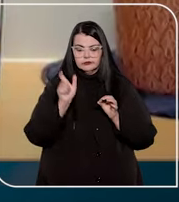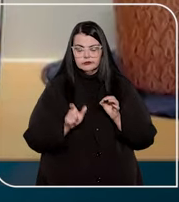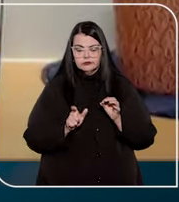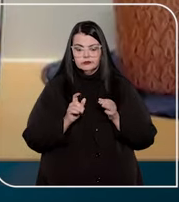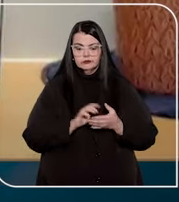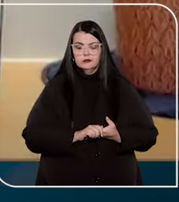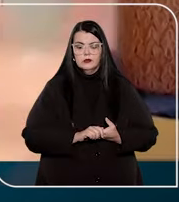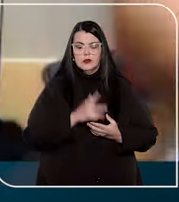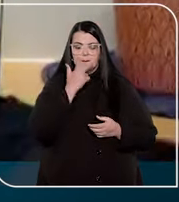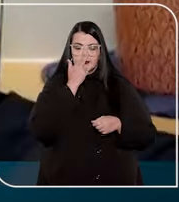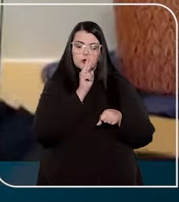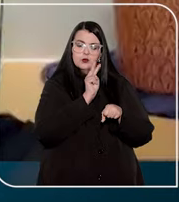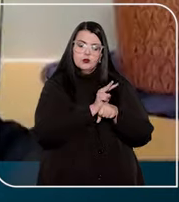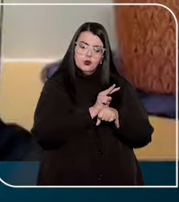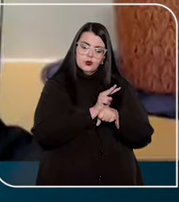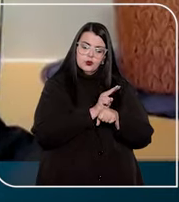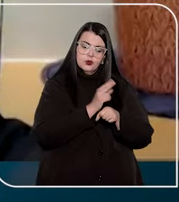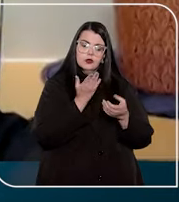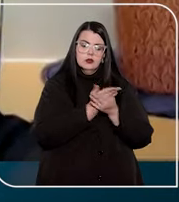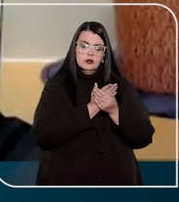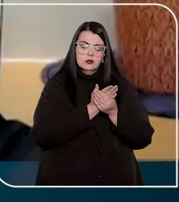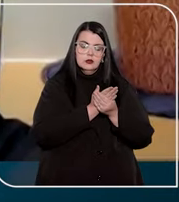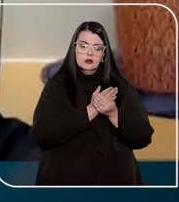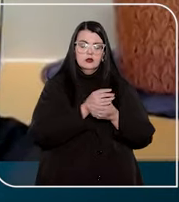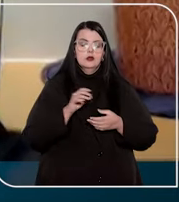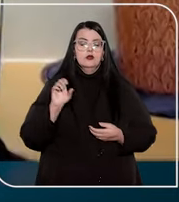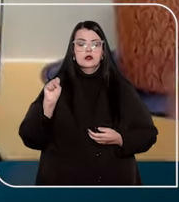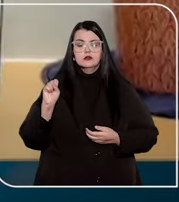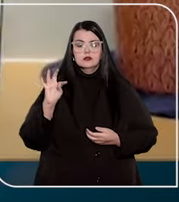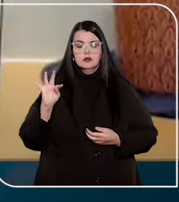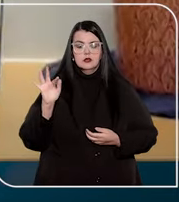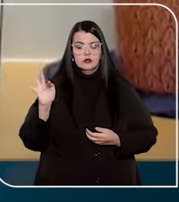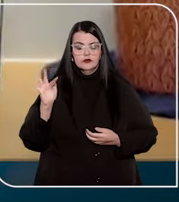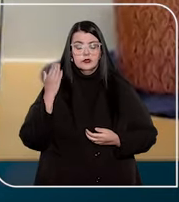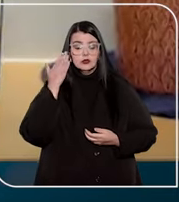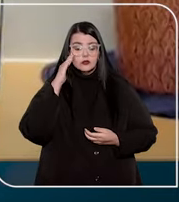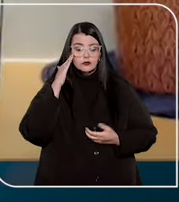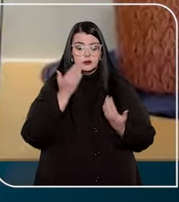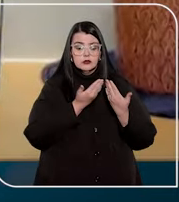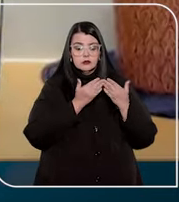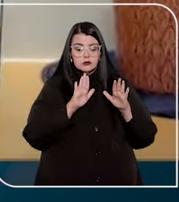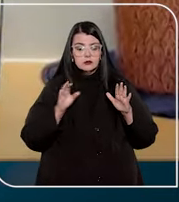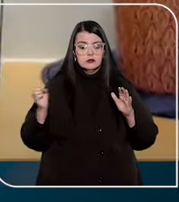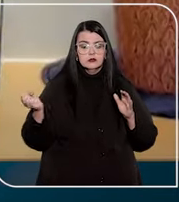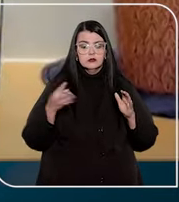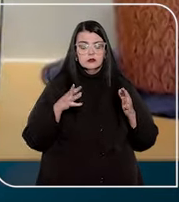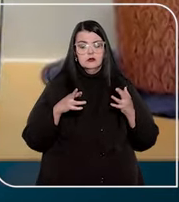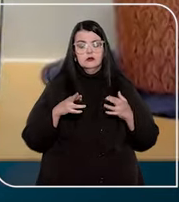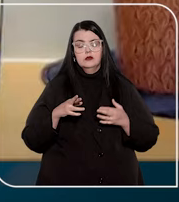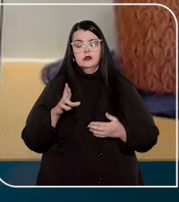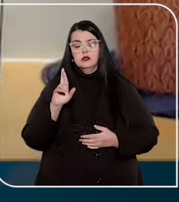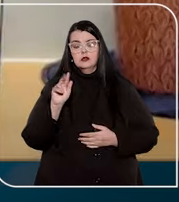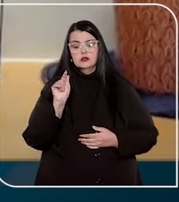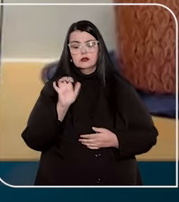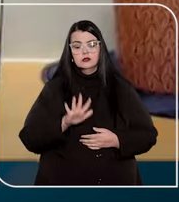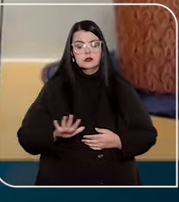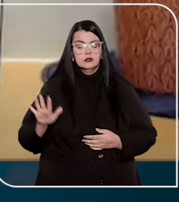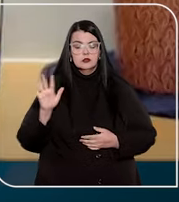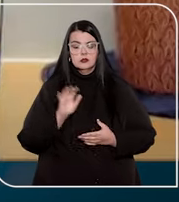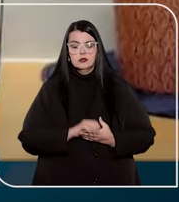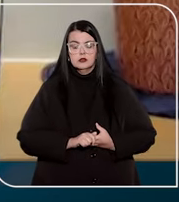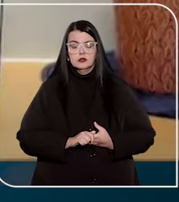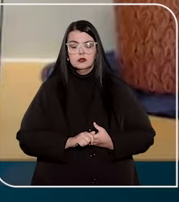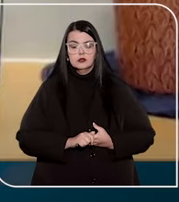meio adormecido até que o Supremo venha fixar o entendimento daquela tese de repercussão geral. E nesse meio